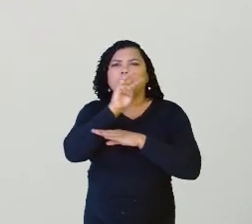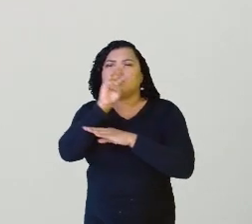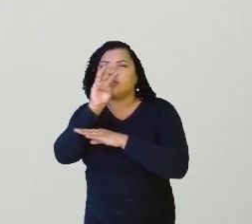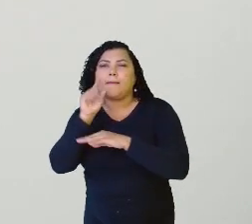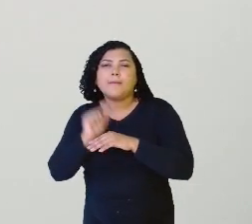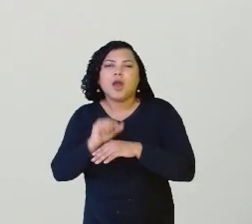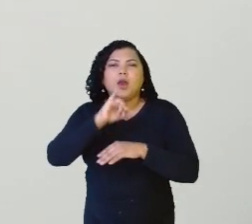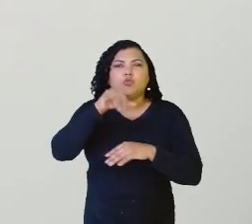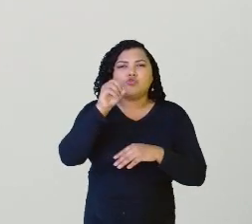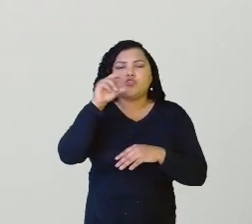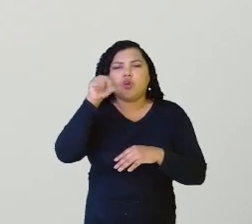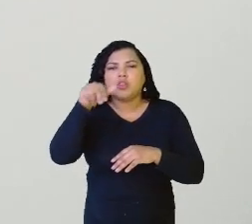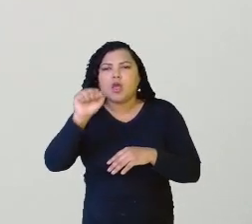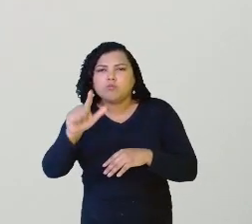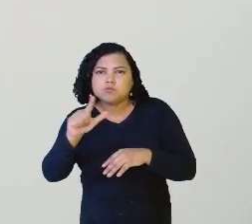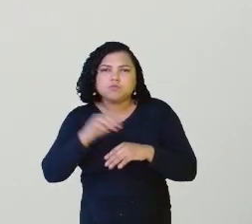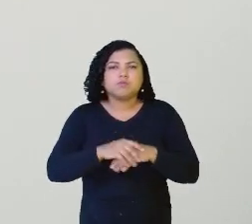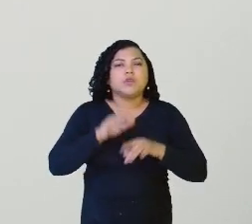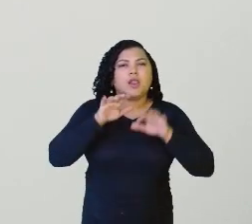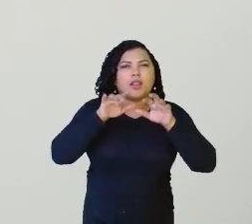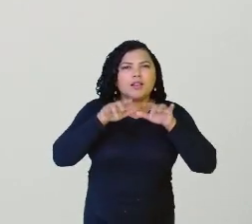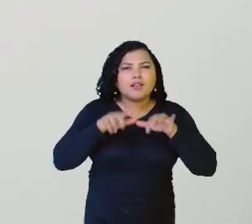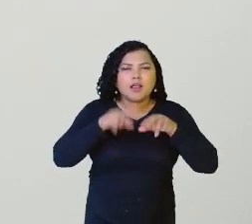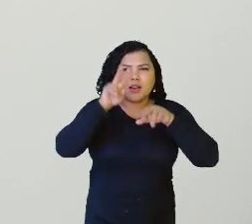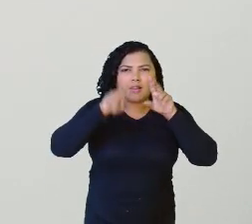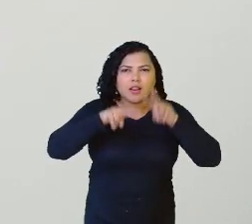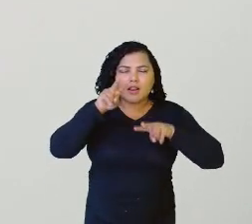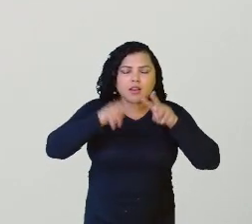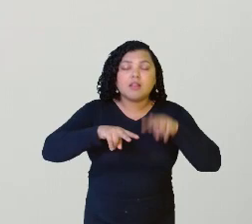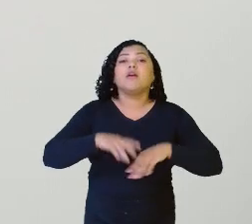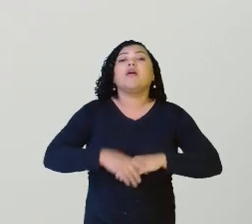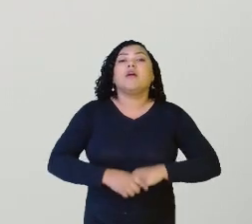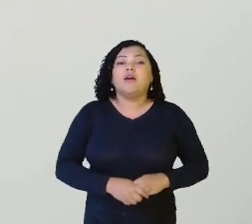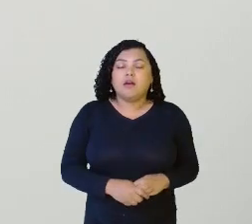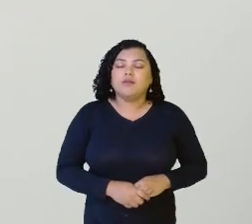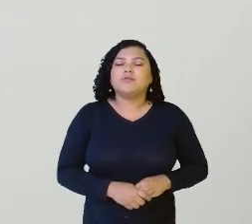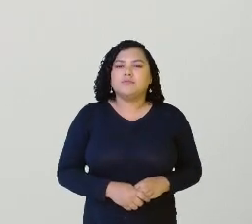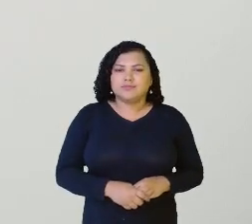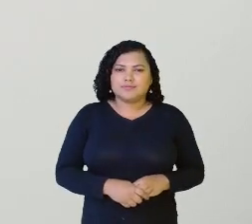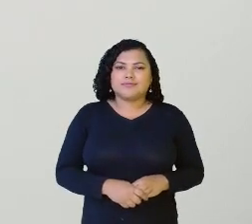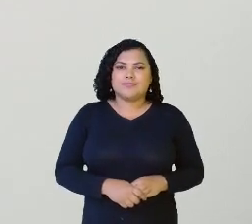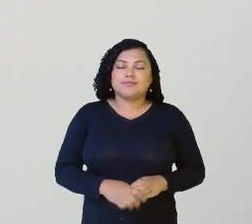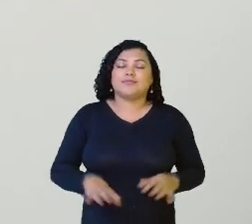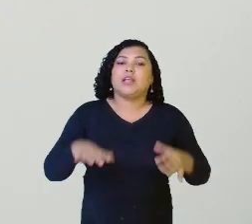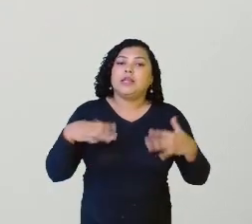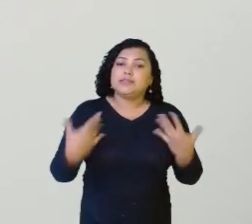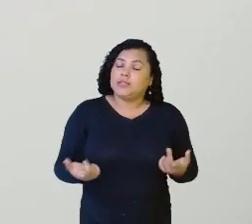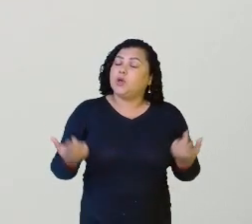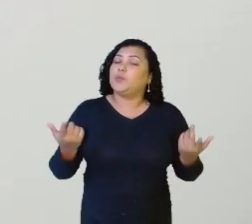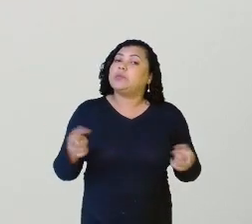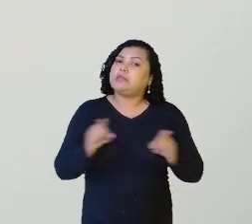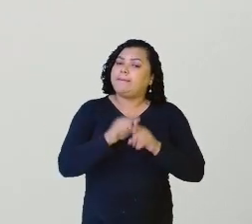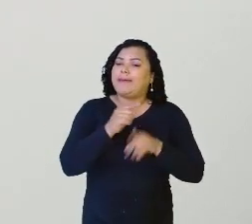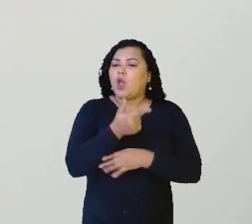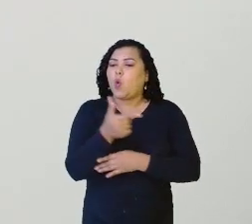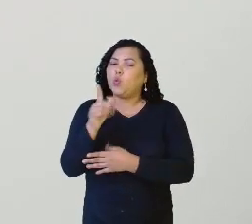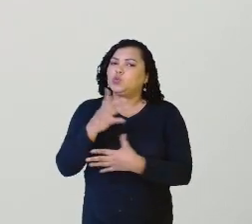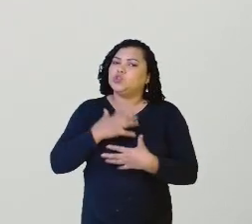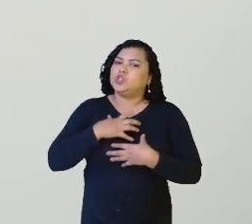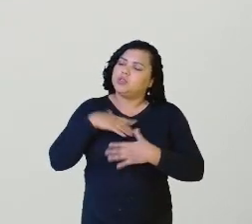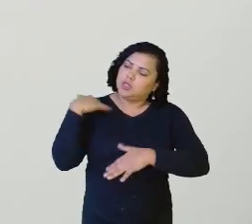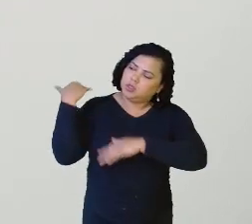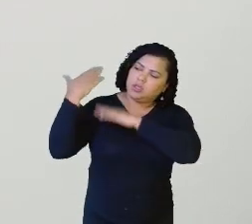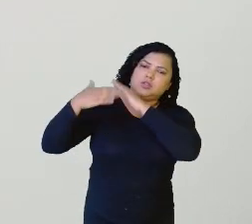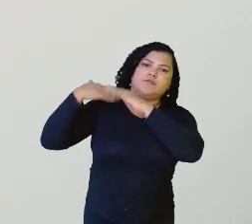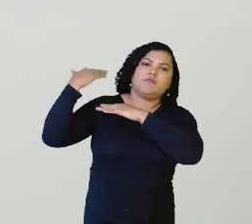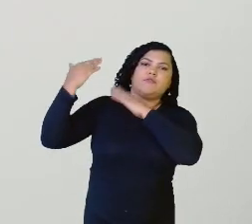meios digitais, dos jornais digitais, das revistas digitais e por aí vai. Então, também já é uma outra forma de